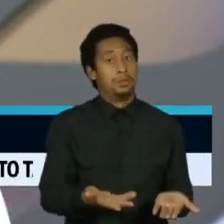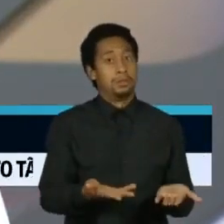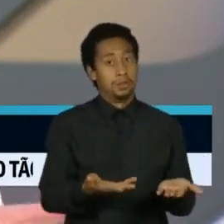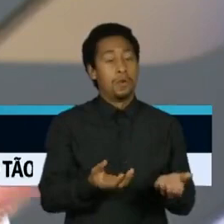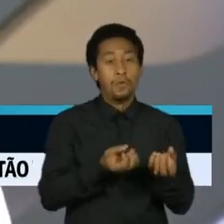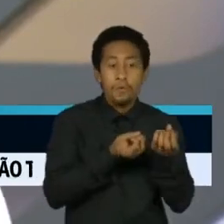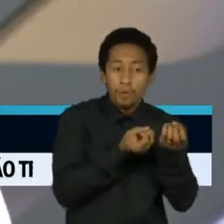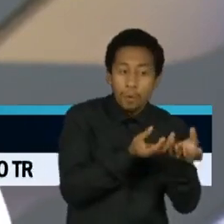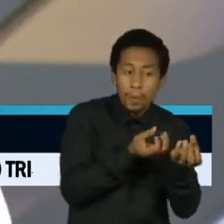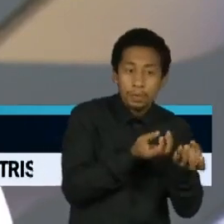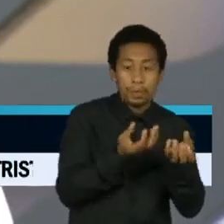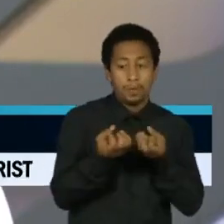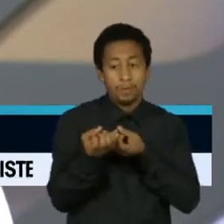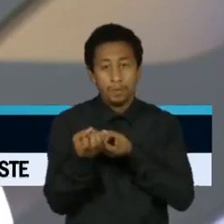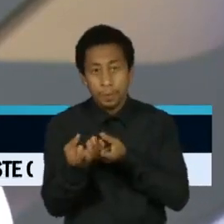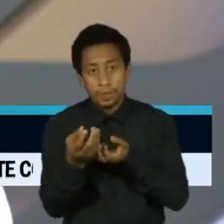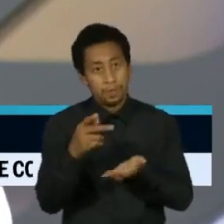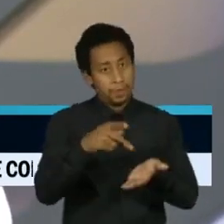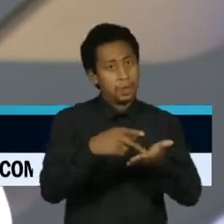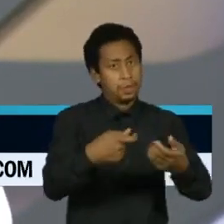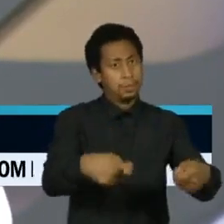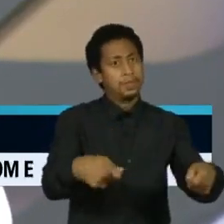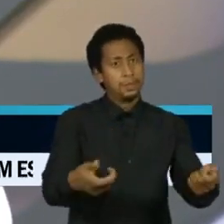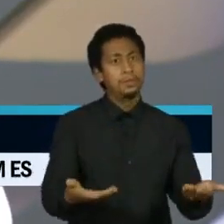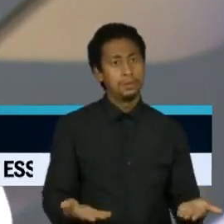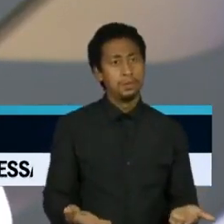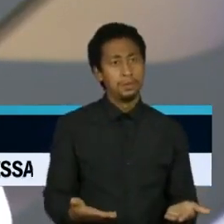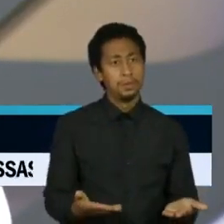verdadeiras, principalmente da parte do agressor.